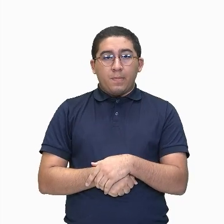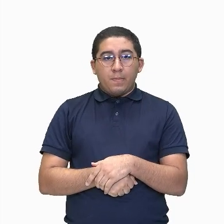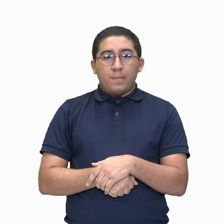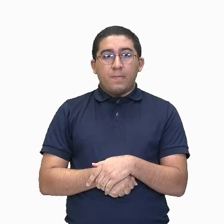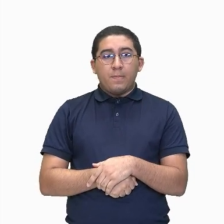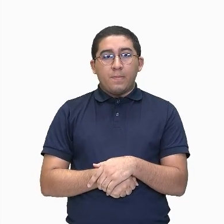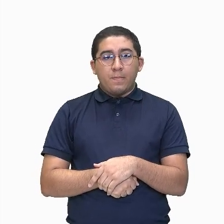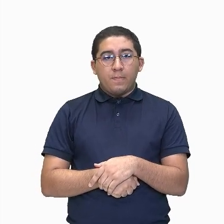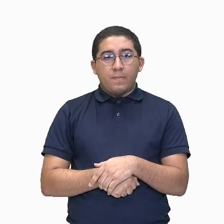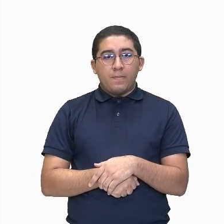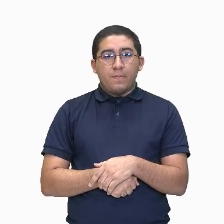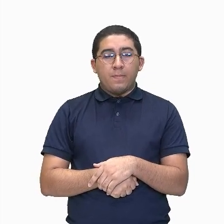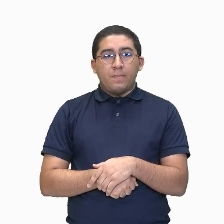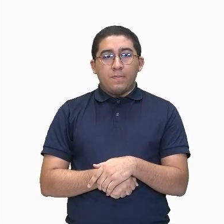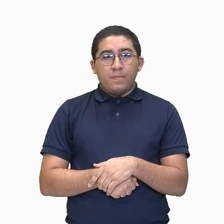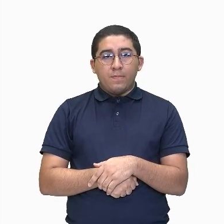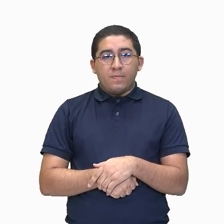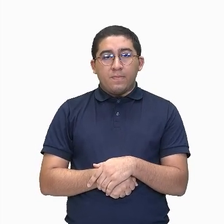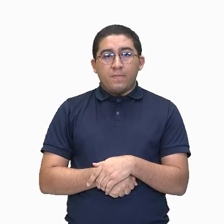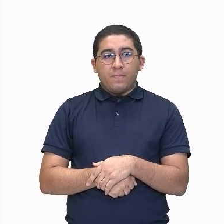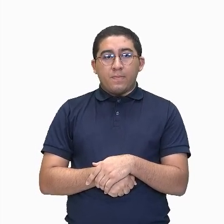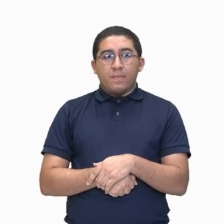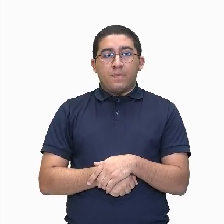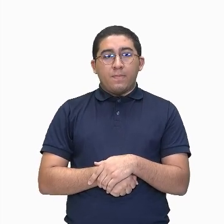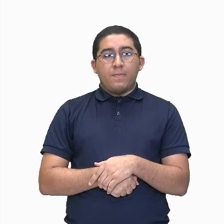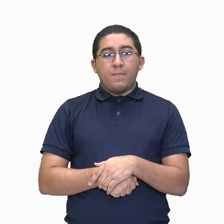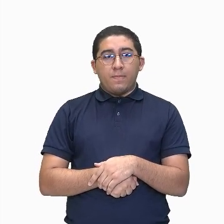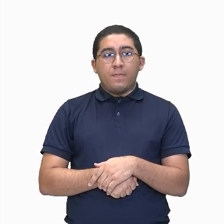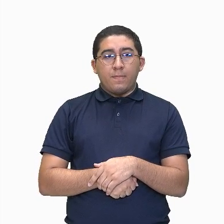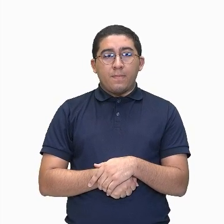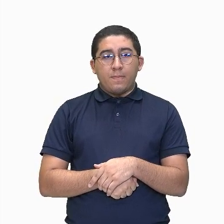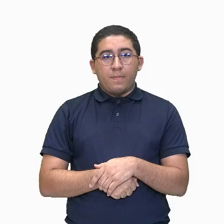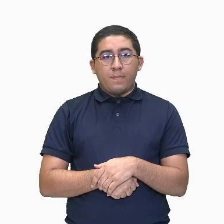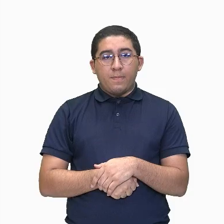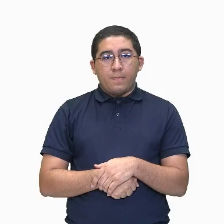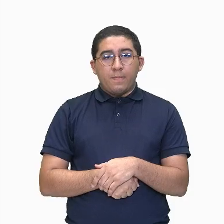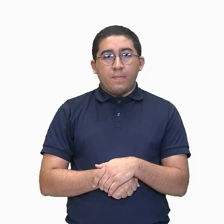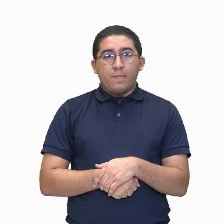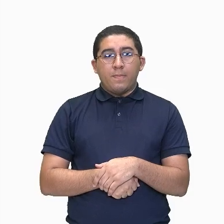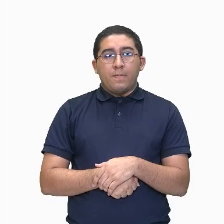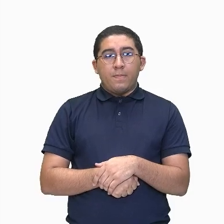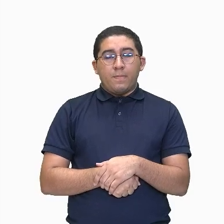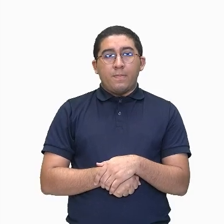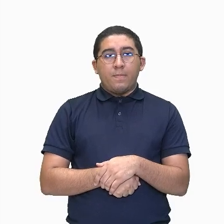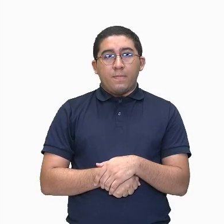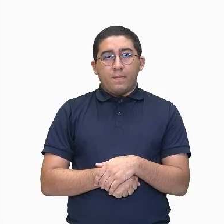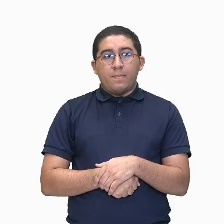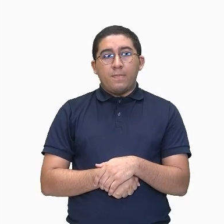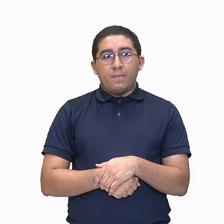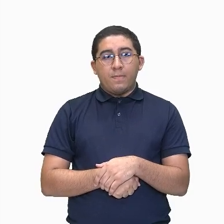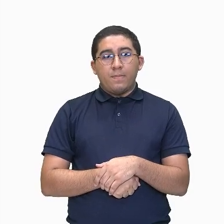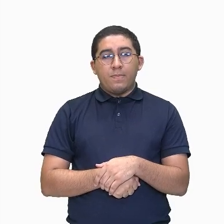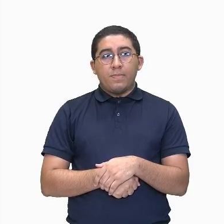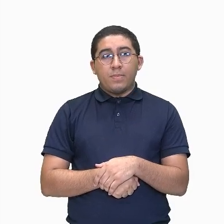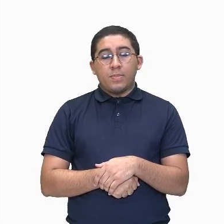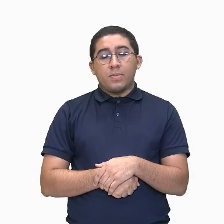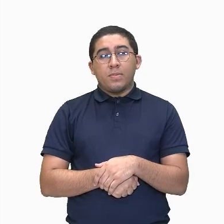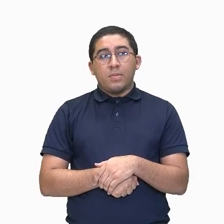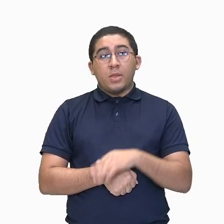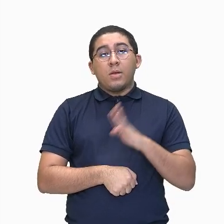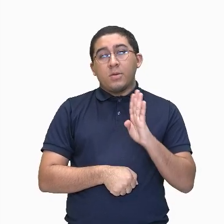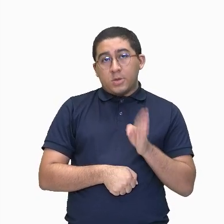entrevista, ele contar como é a sua rotina, de que forma é a rotina